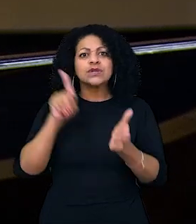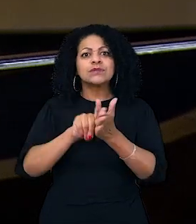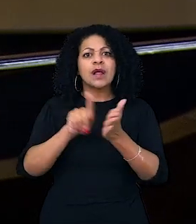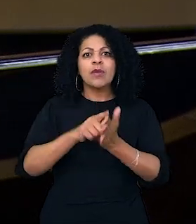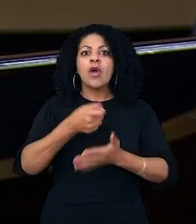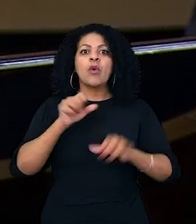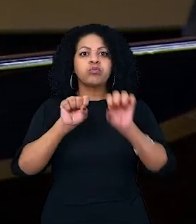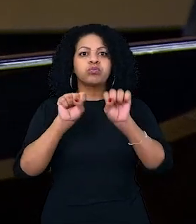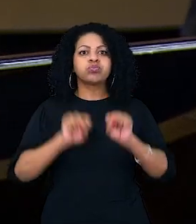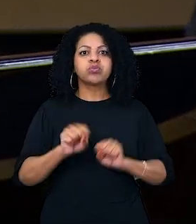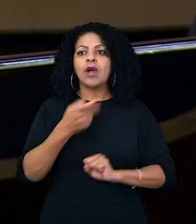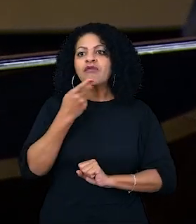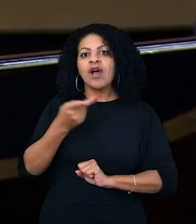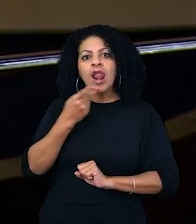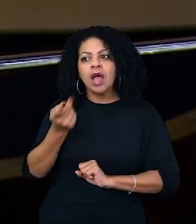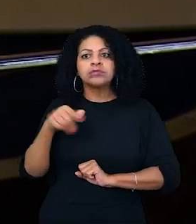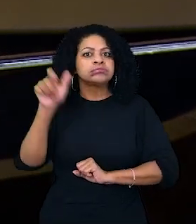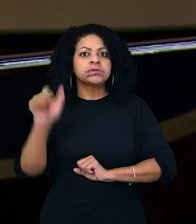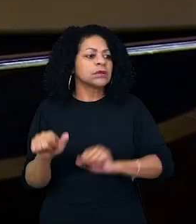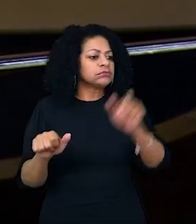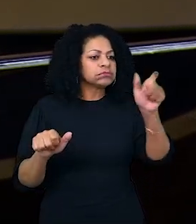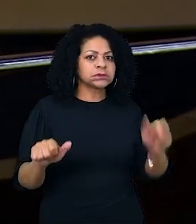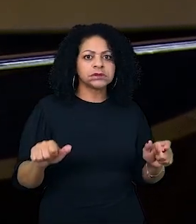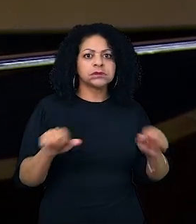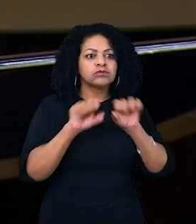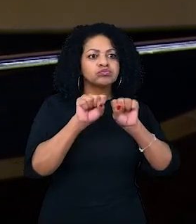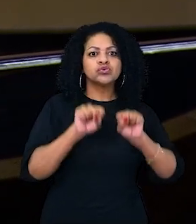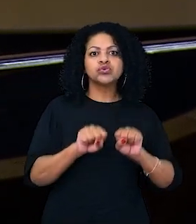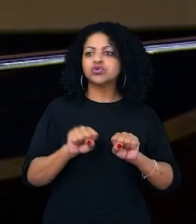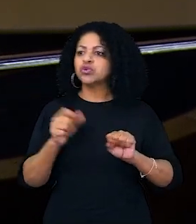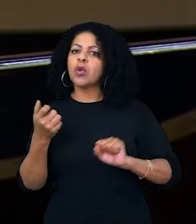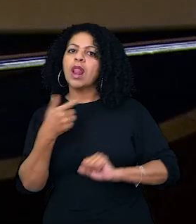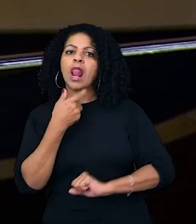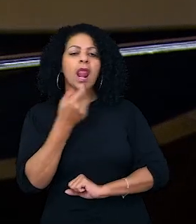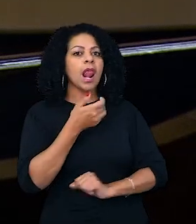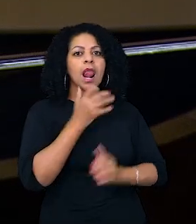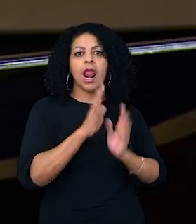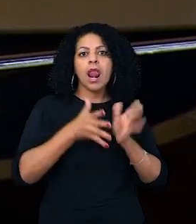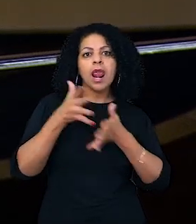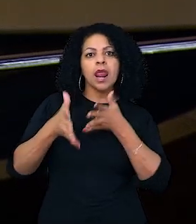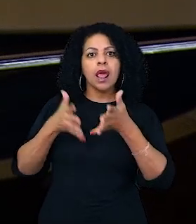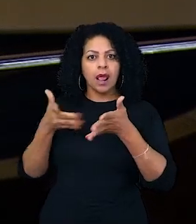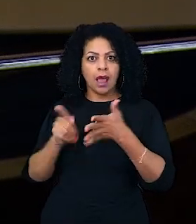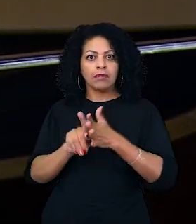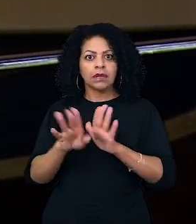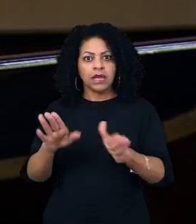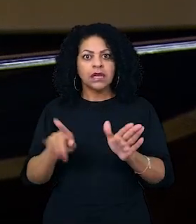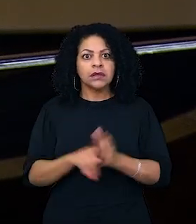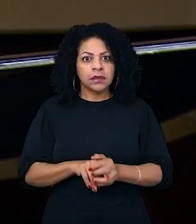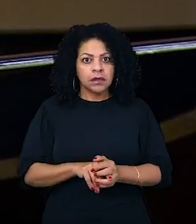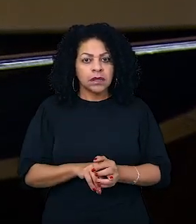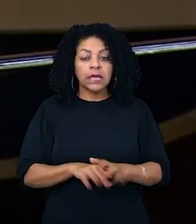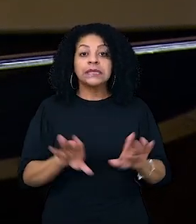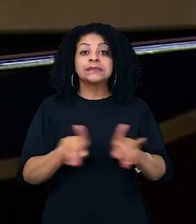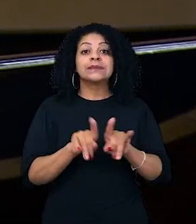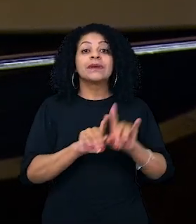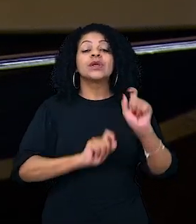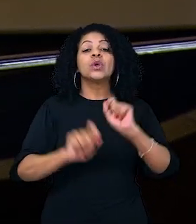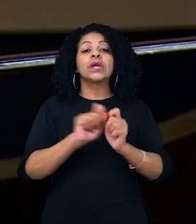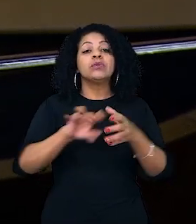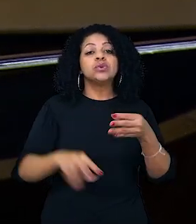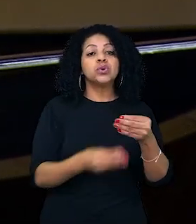das partes, das testemunhas, a realização da audiência em sua completude e até mesmo